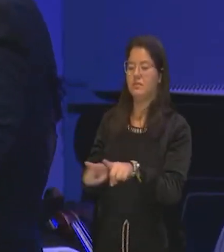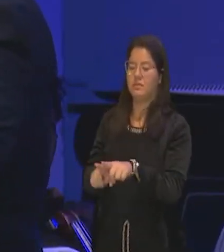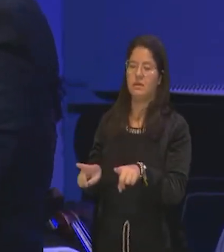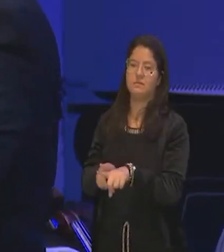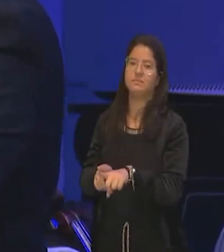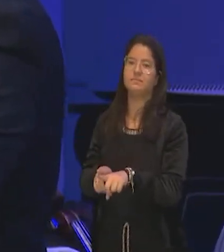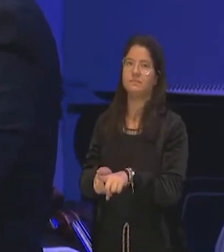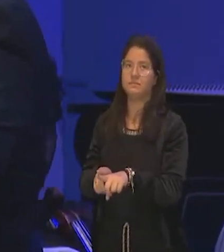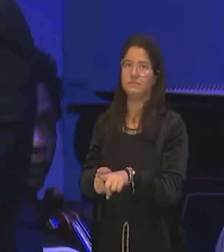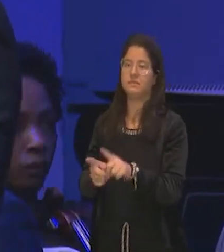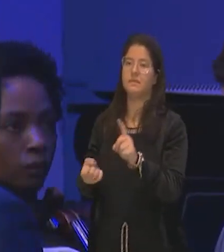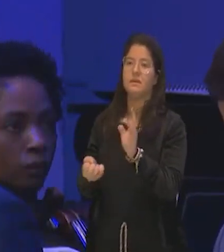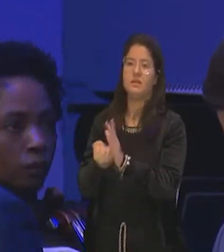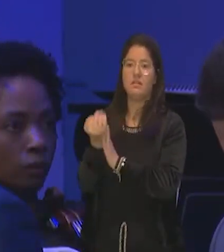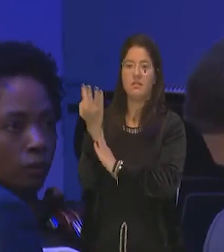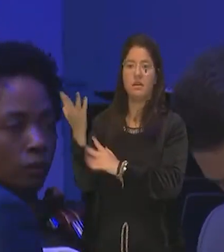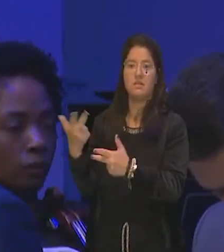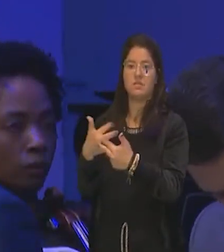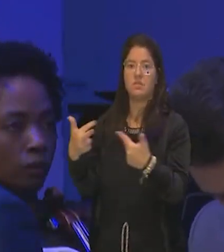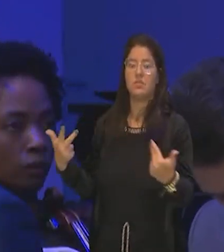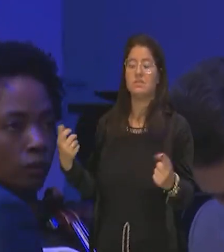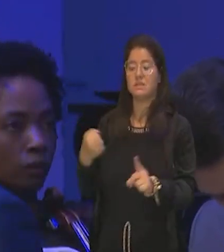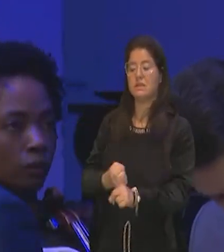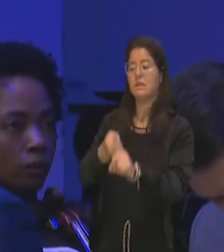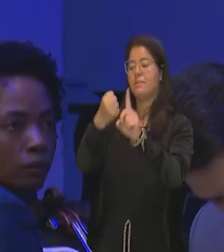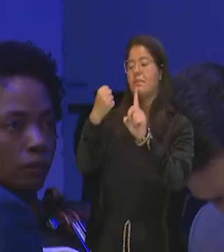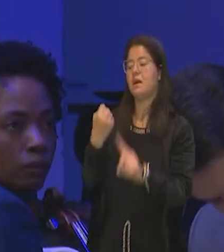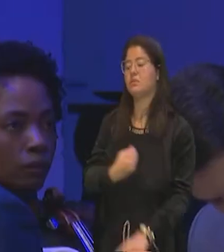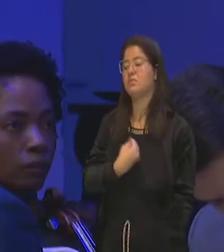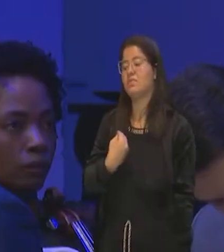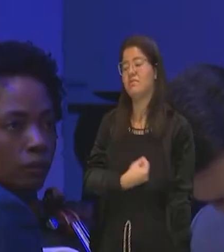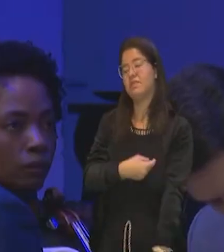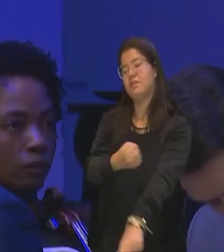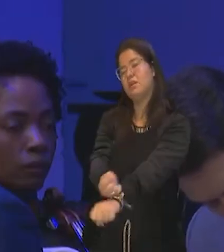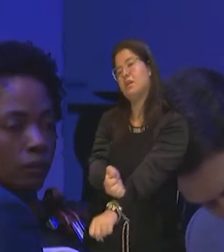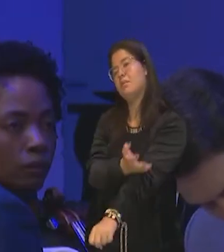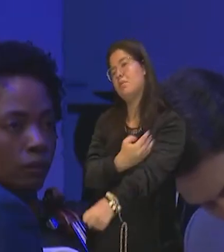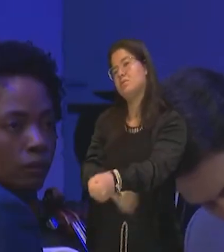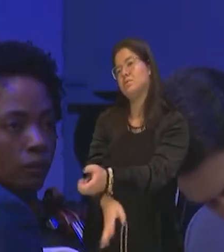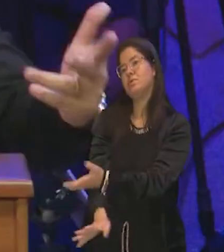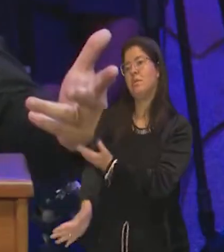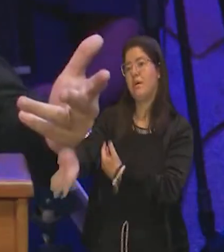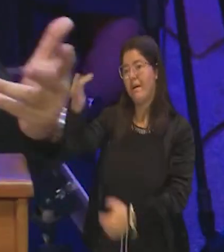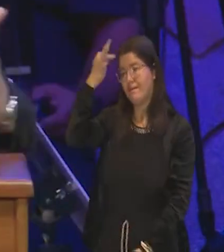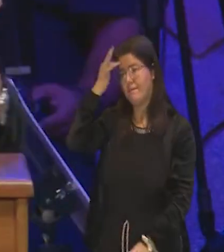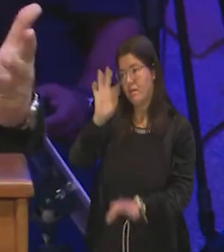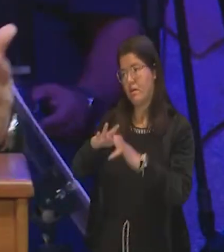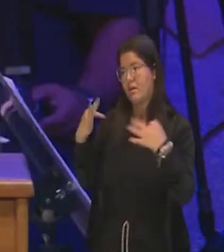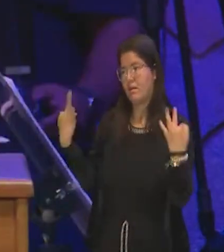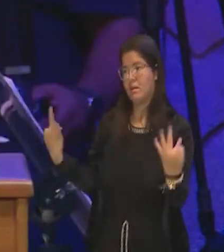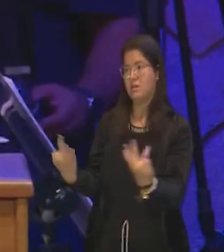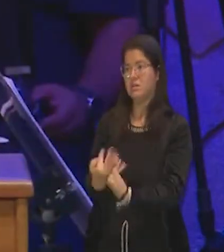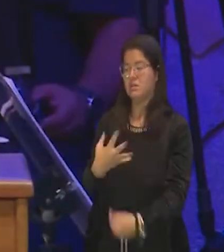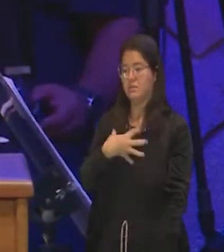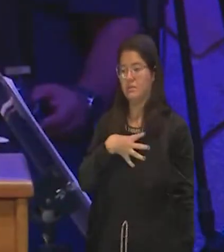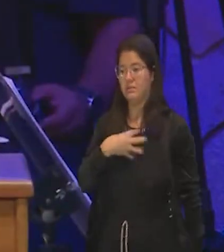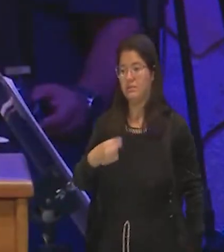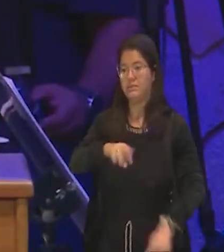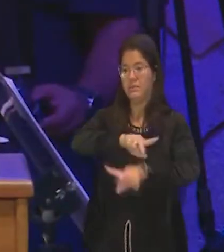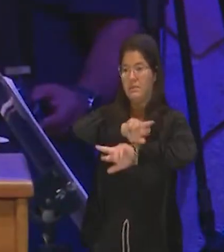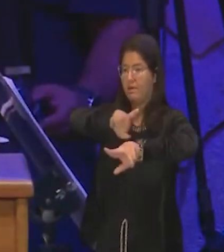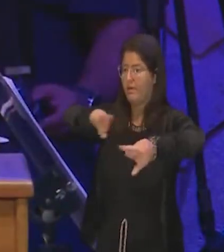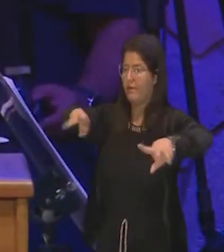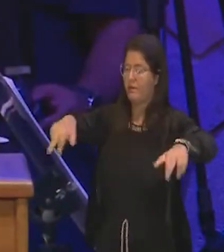controvérsias e tantas coisas que afetam diretamente a vida emocional, a fé, a família, os filhos e tantas